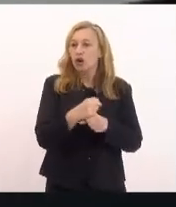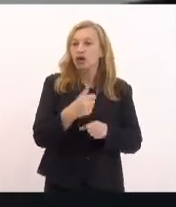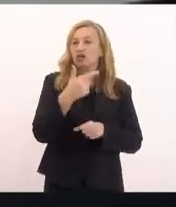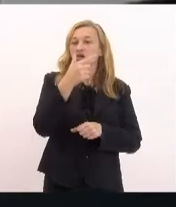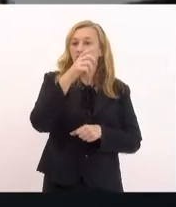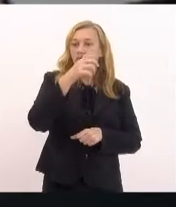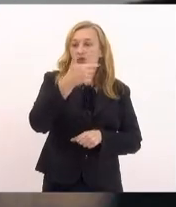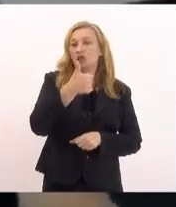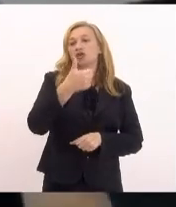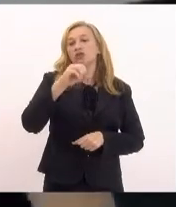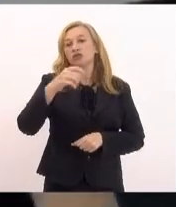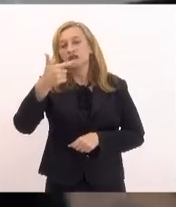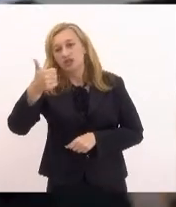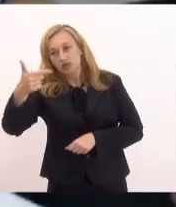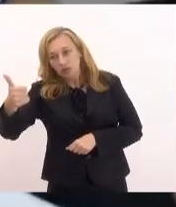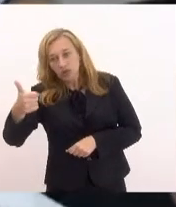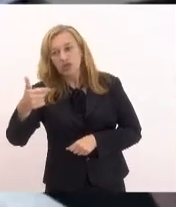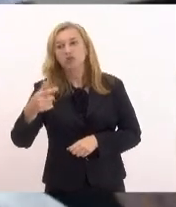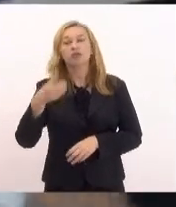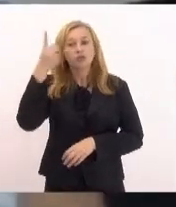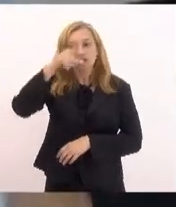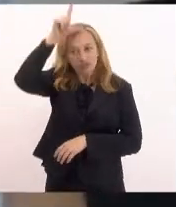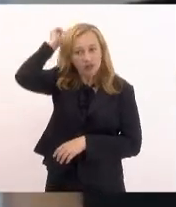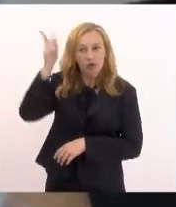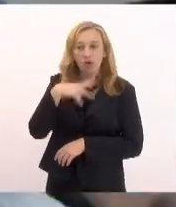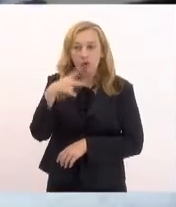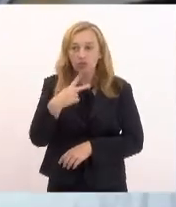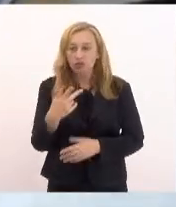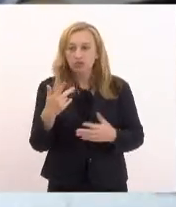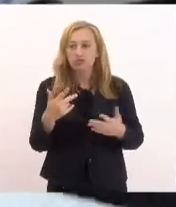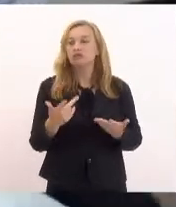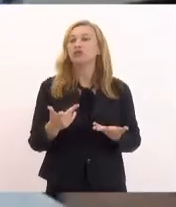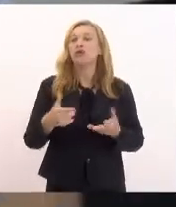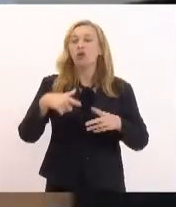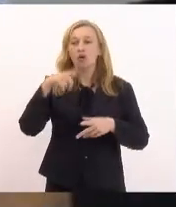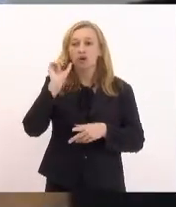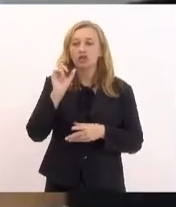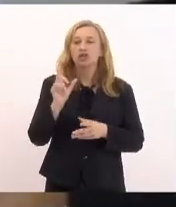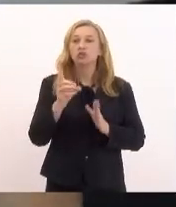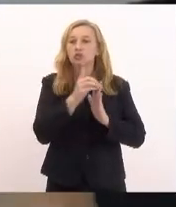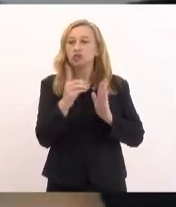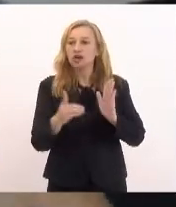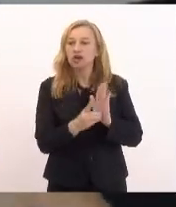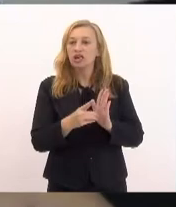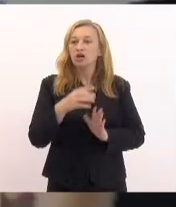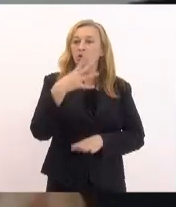ganhou contornos novos por causa do decreto